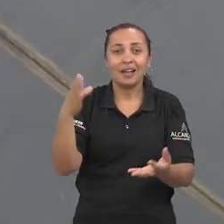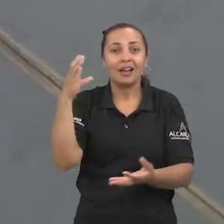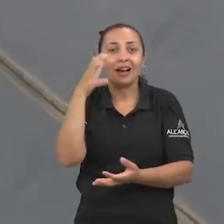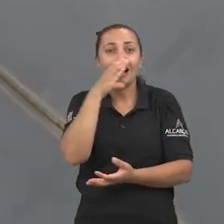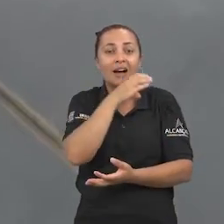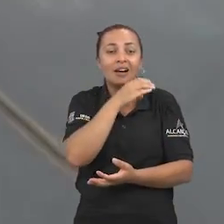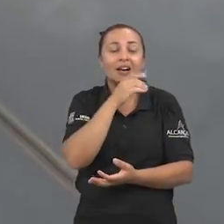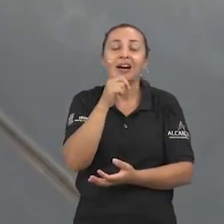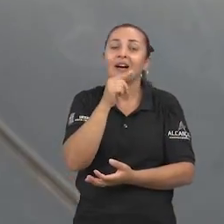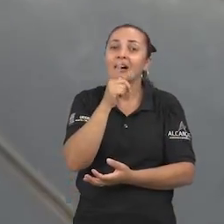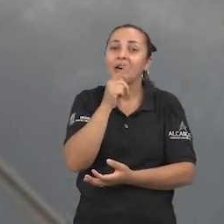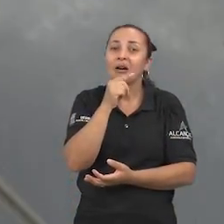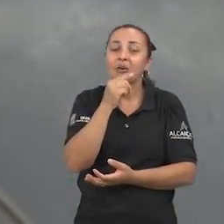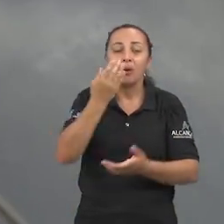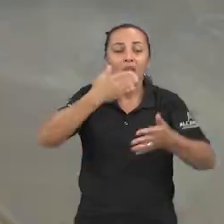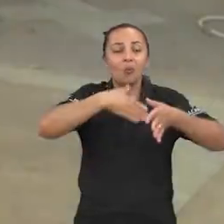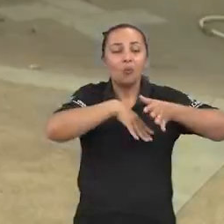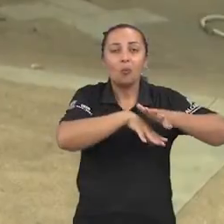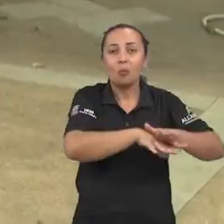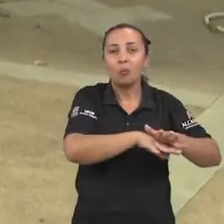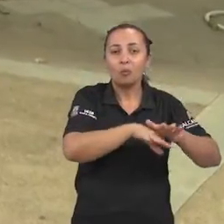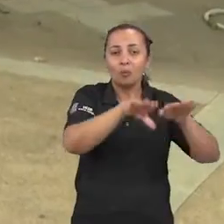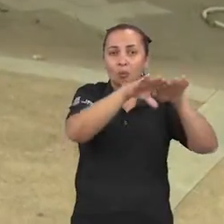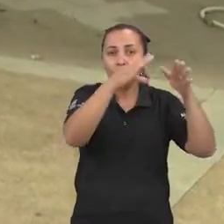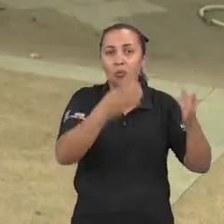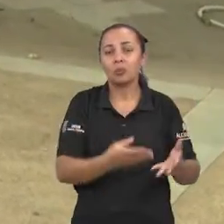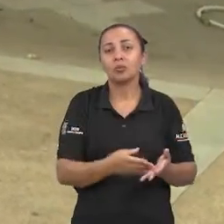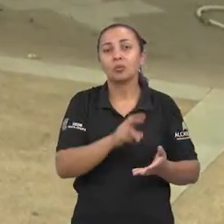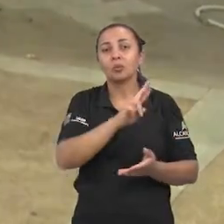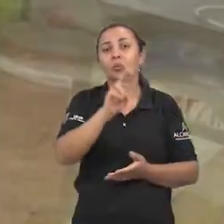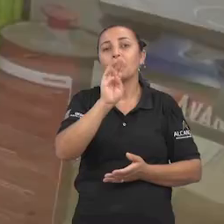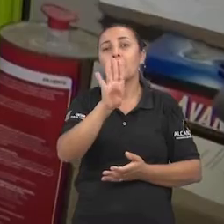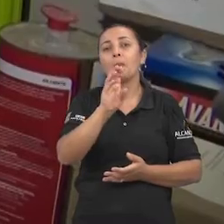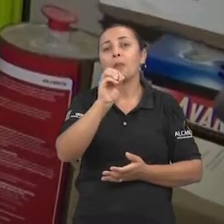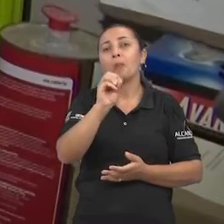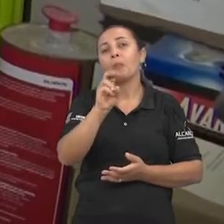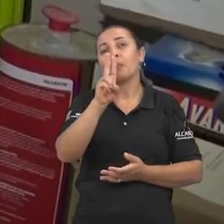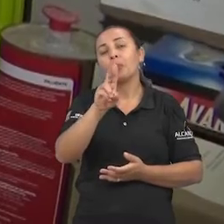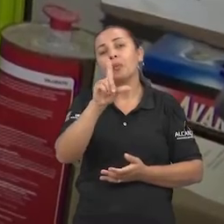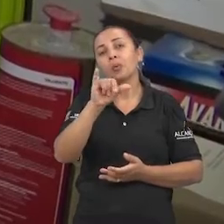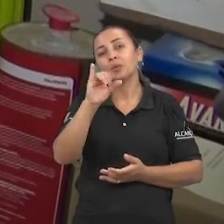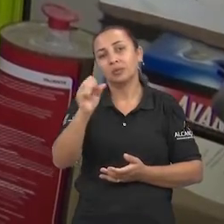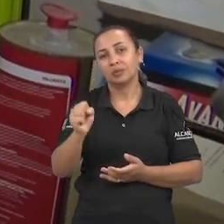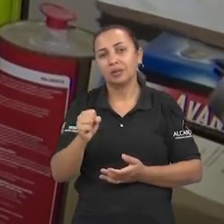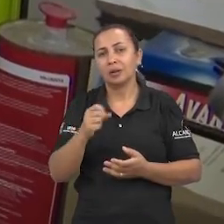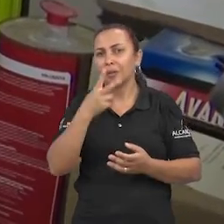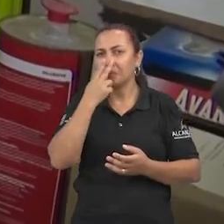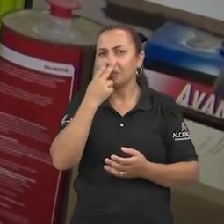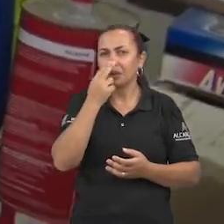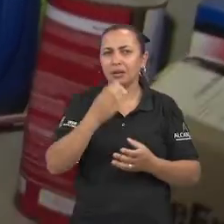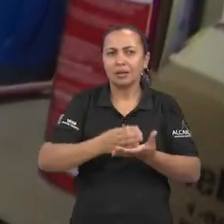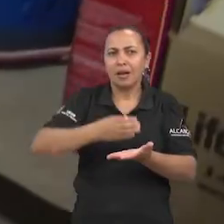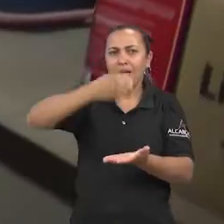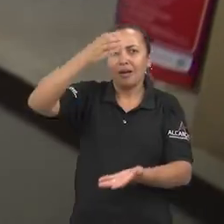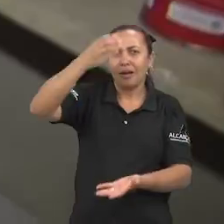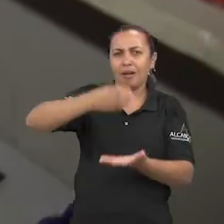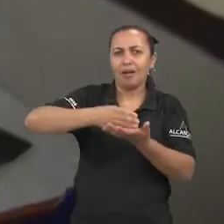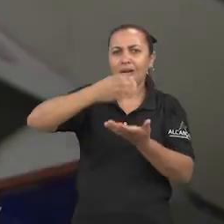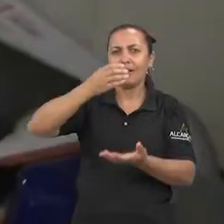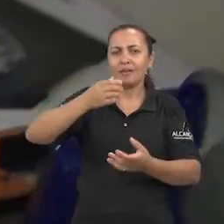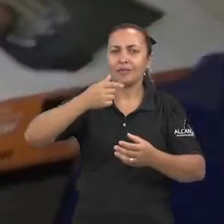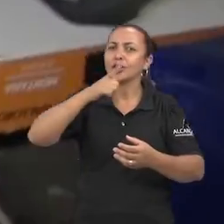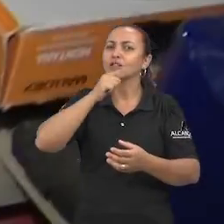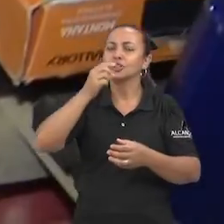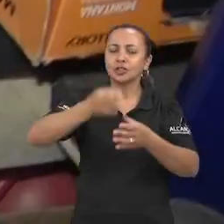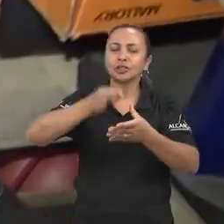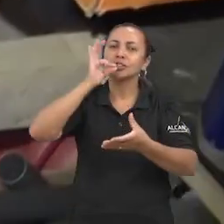e essa água é armazenada dentro de um tanque chamado de boiler. Esse boiler é como se fosse uma grande garrafa térmica, né? É armazenado nesse